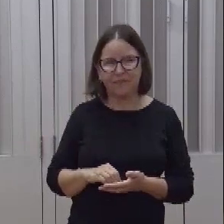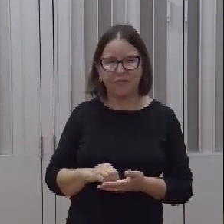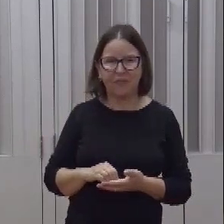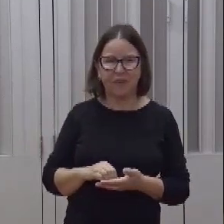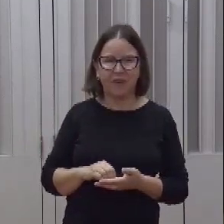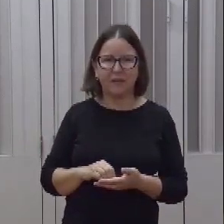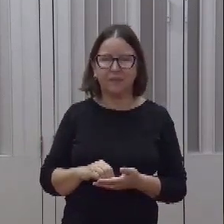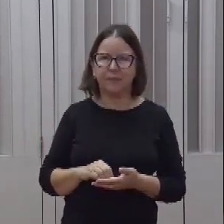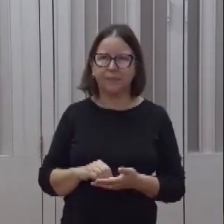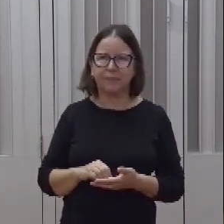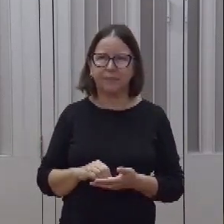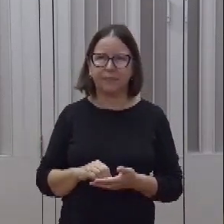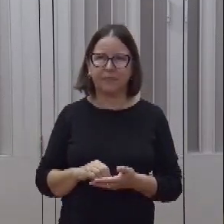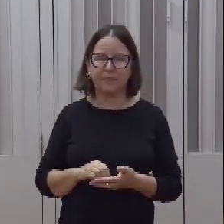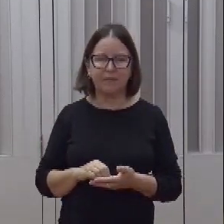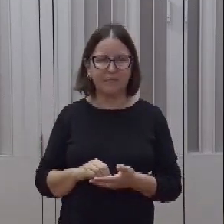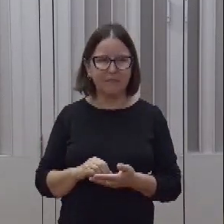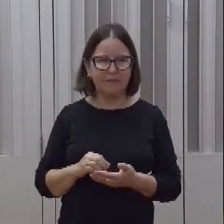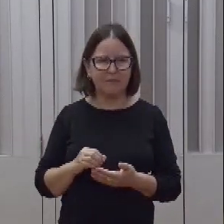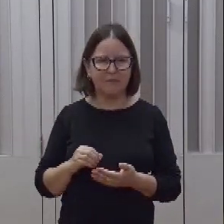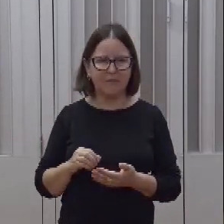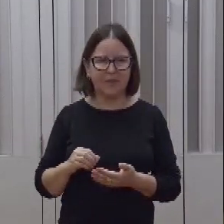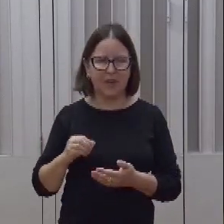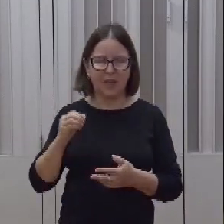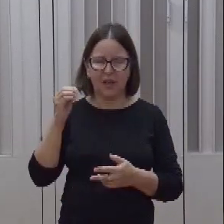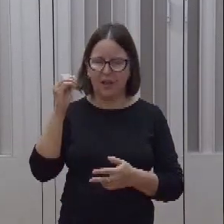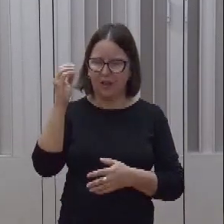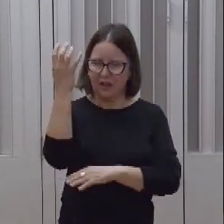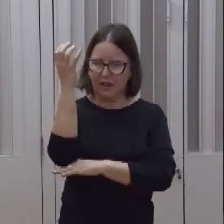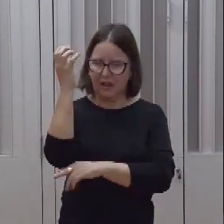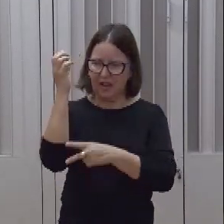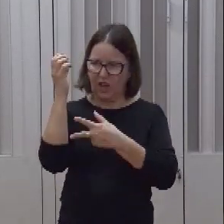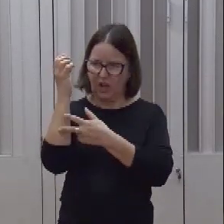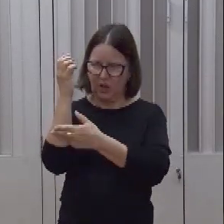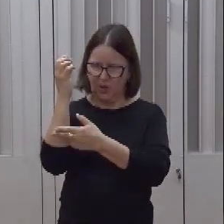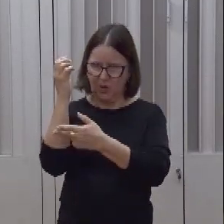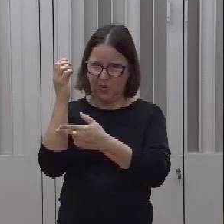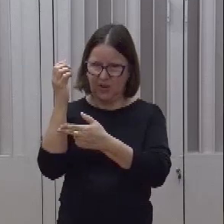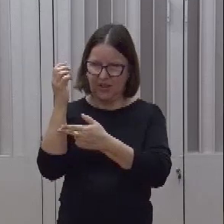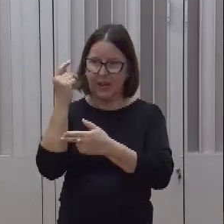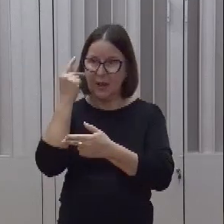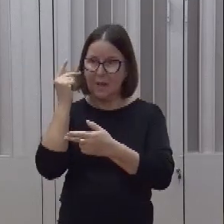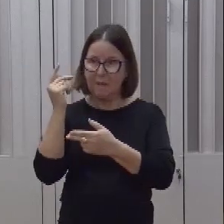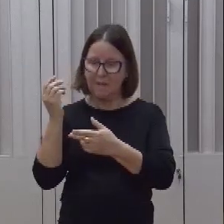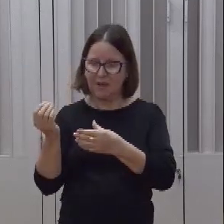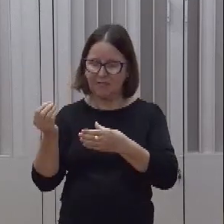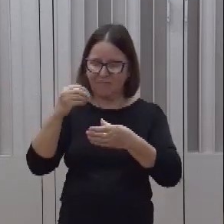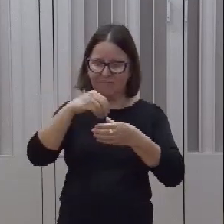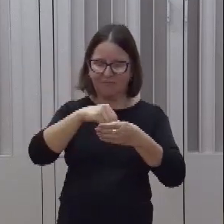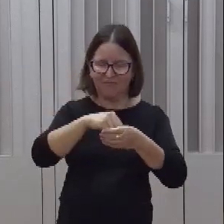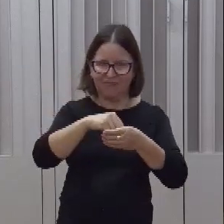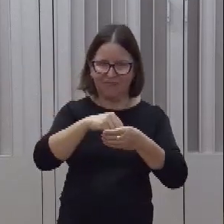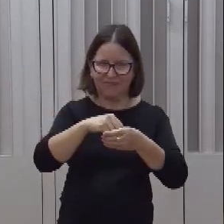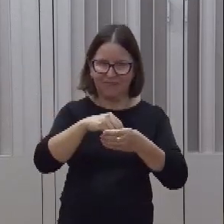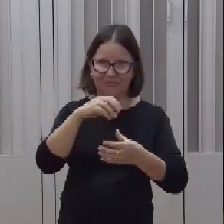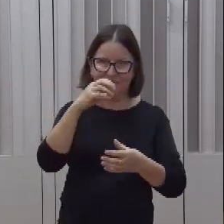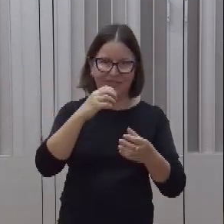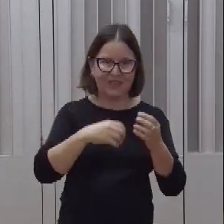ser enxertada a oliveira, a boa oliveira. A oliveira...